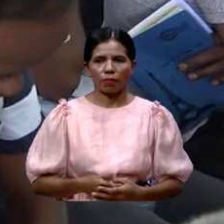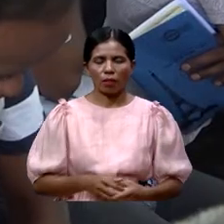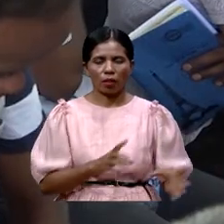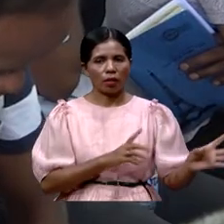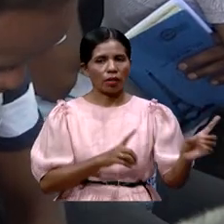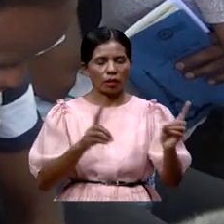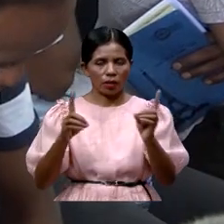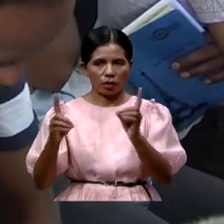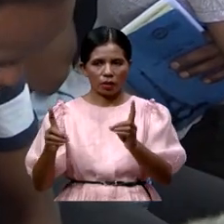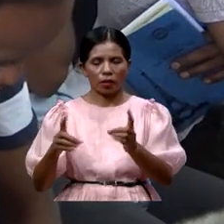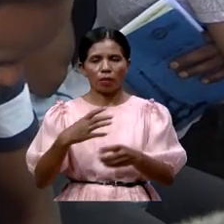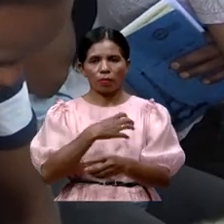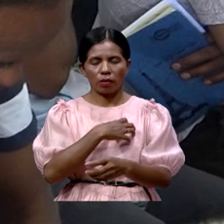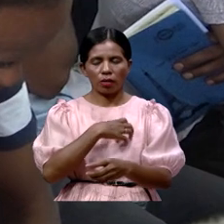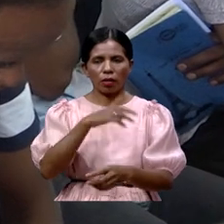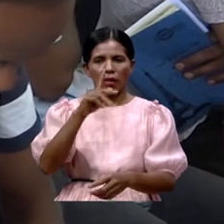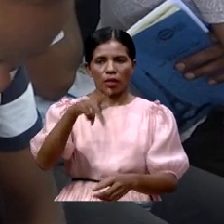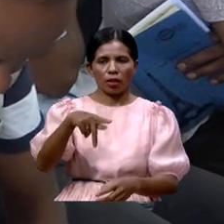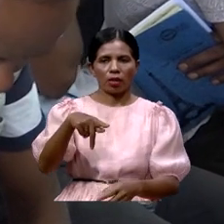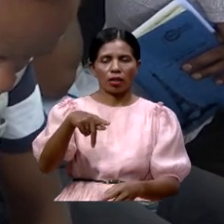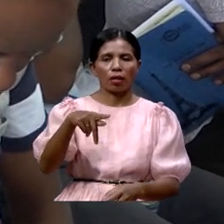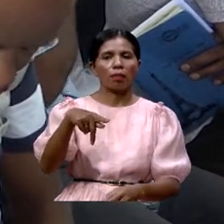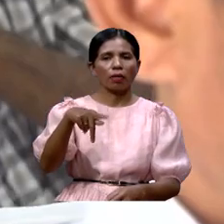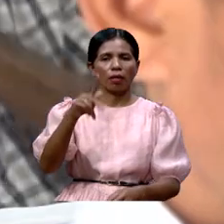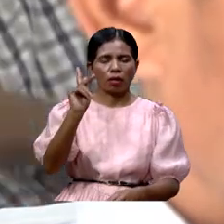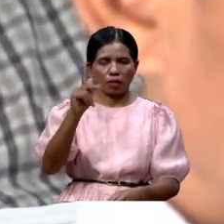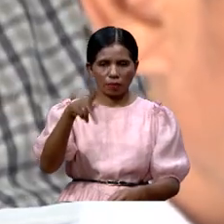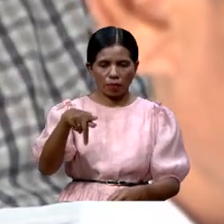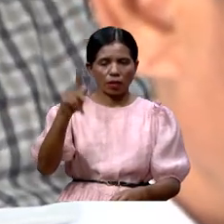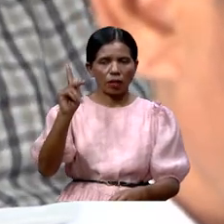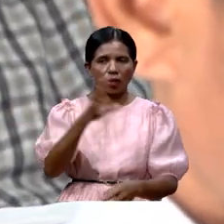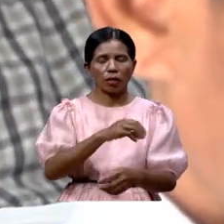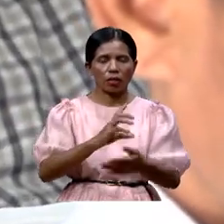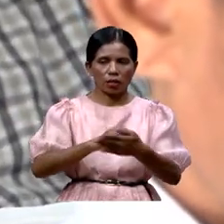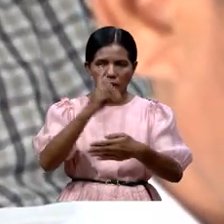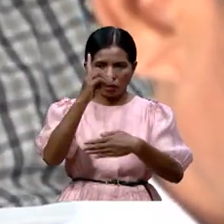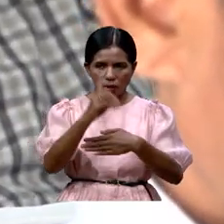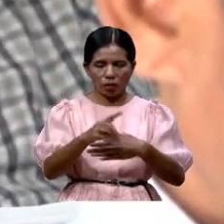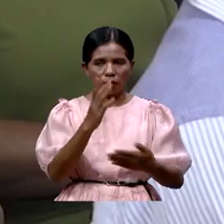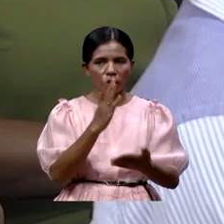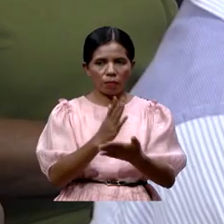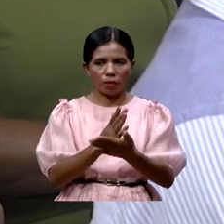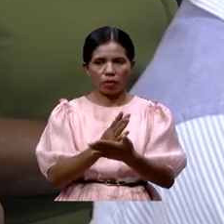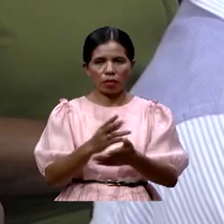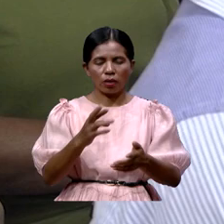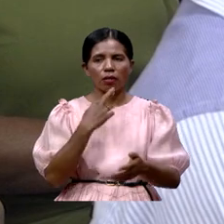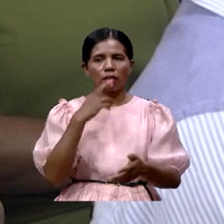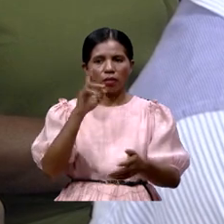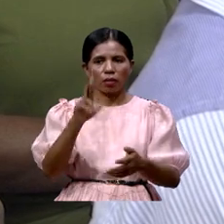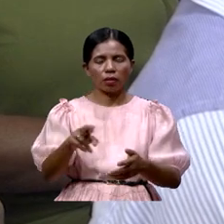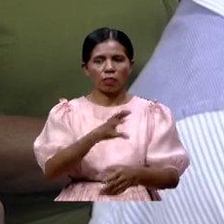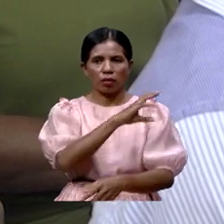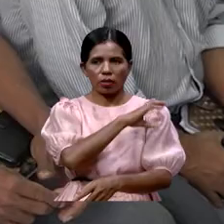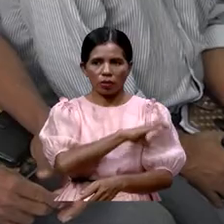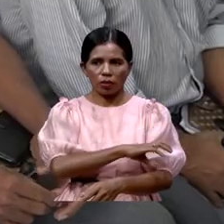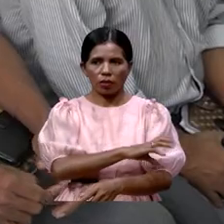Implementação princípio policiamento comunitário Nien e a Soco, onde desenvolve estratégia a tu prevene no responde para assunto segurança,